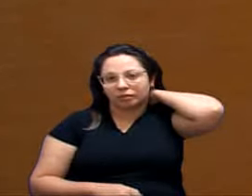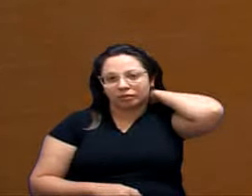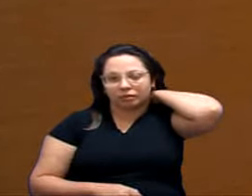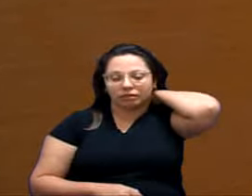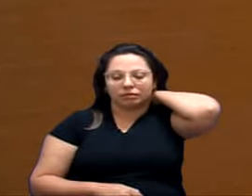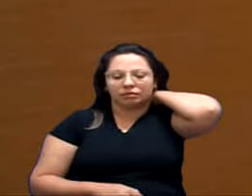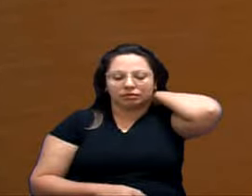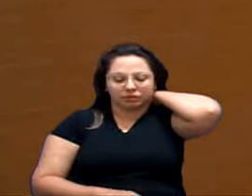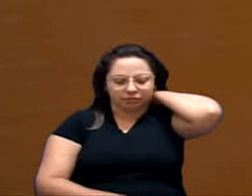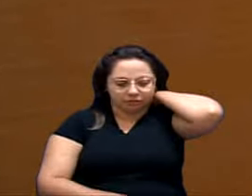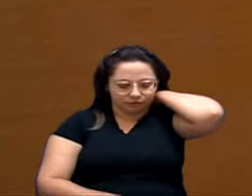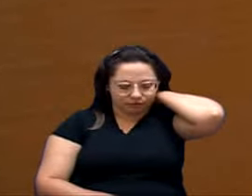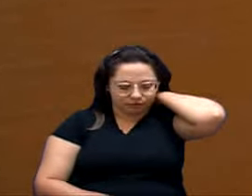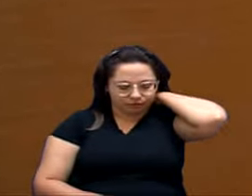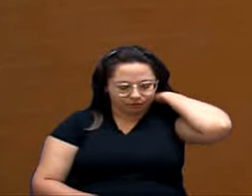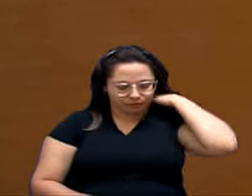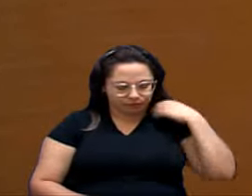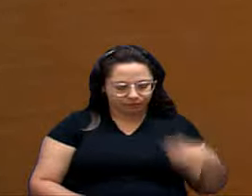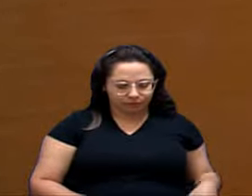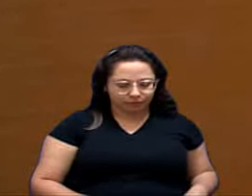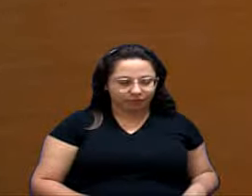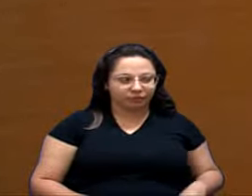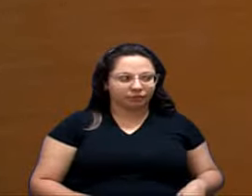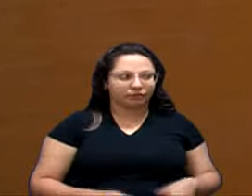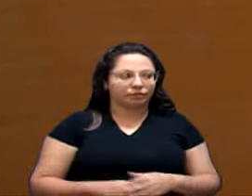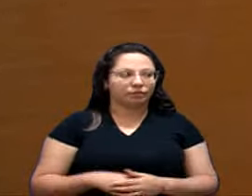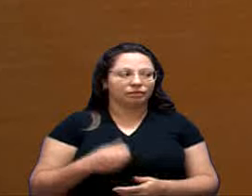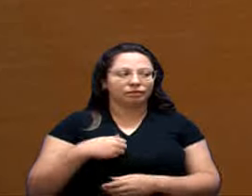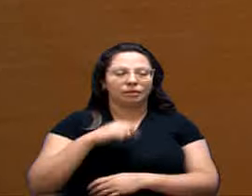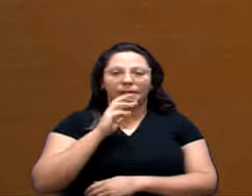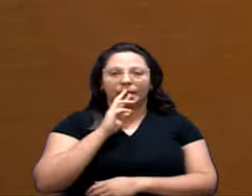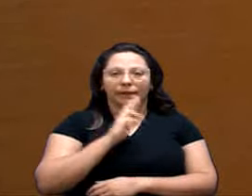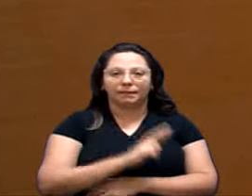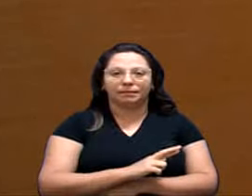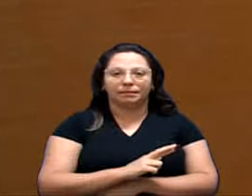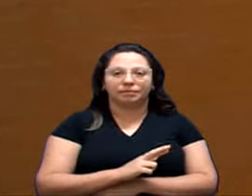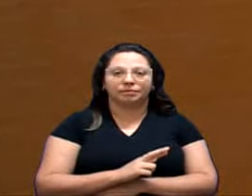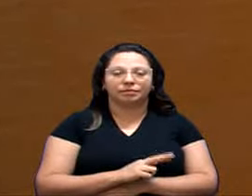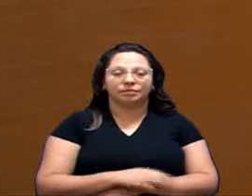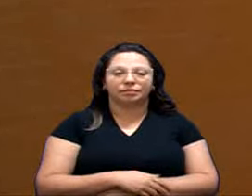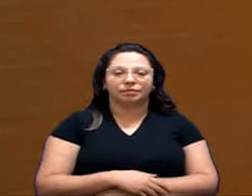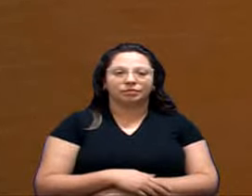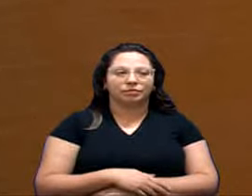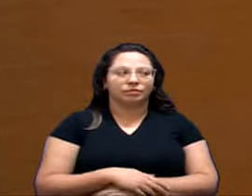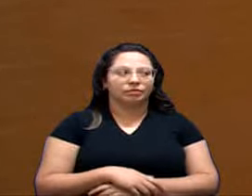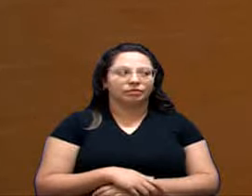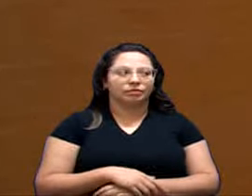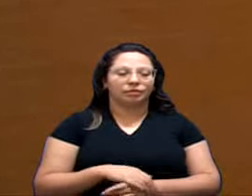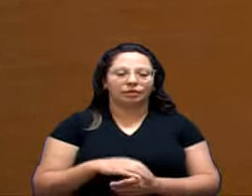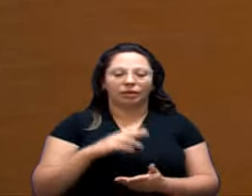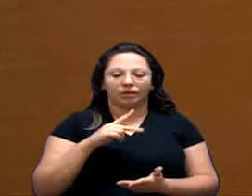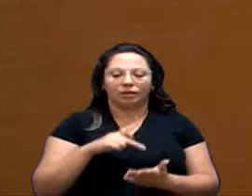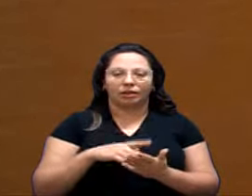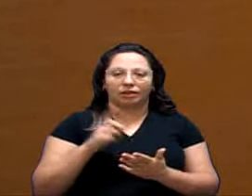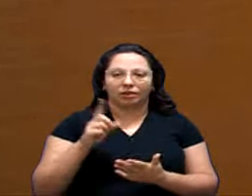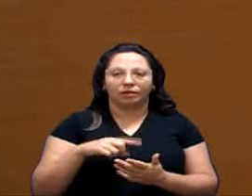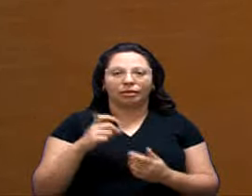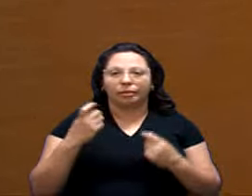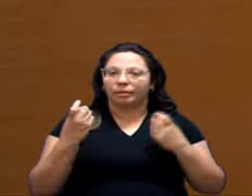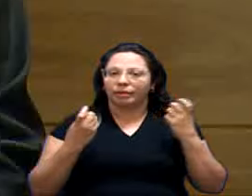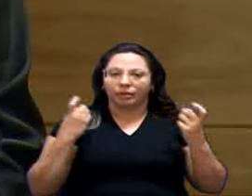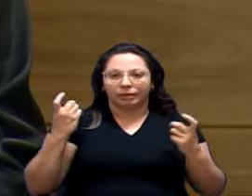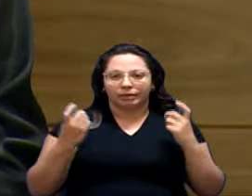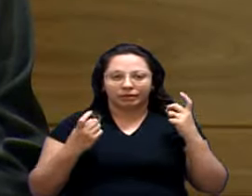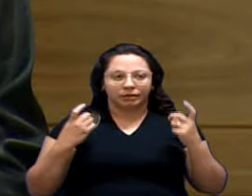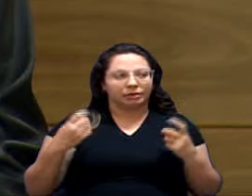todos tudo bem alguém vai responder na realidade Vereador Isso é uma grande preocupação que a gente